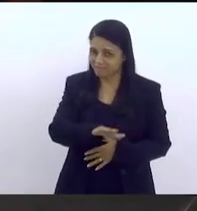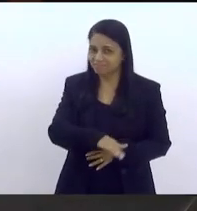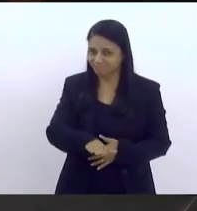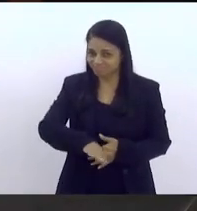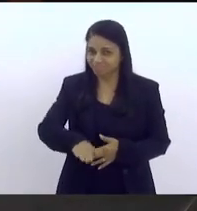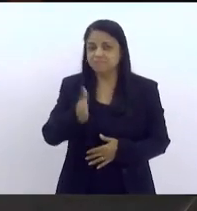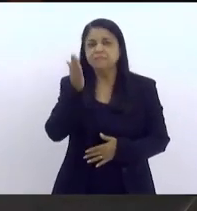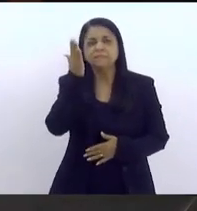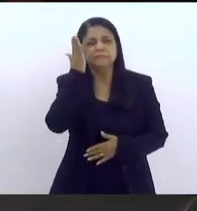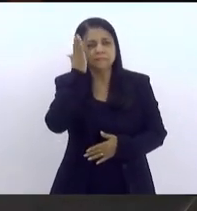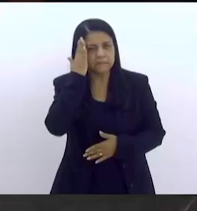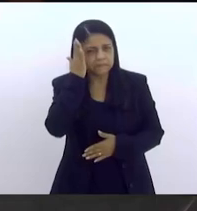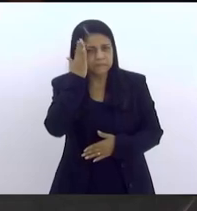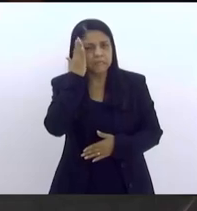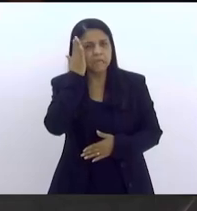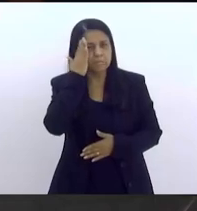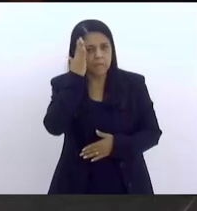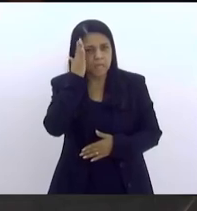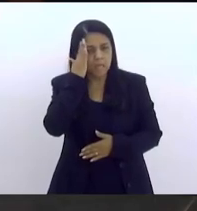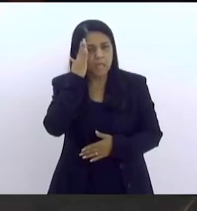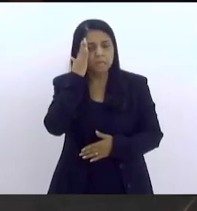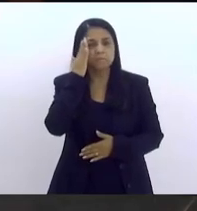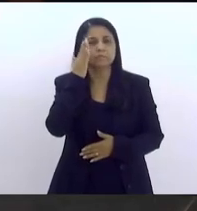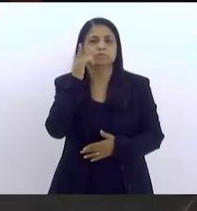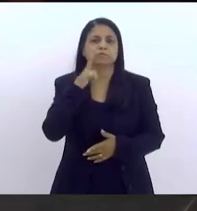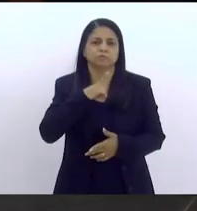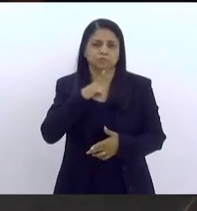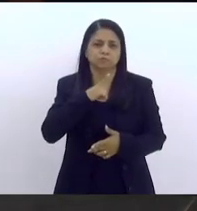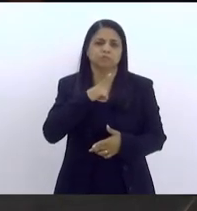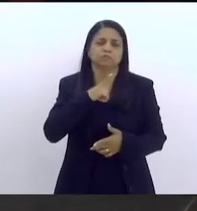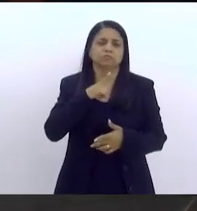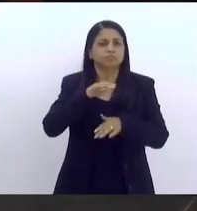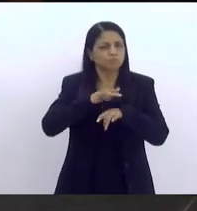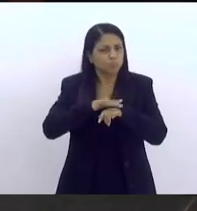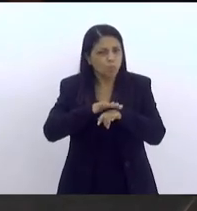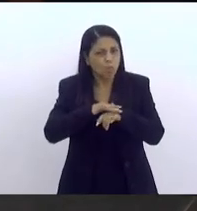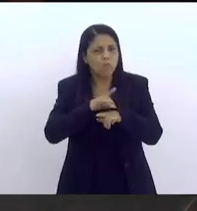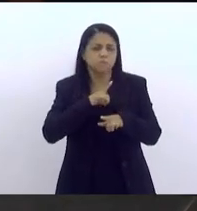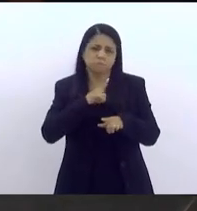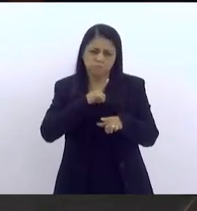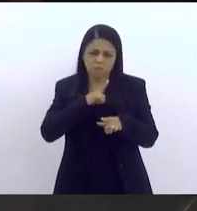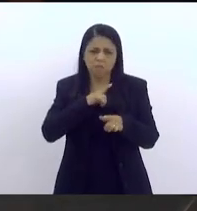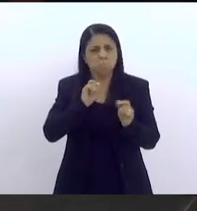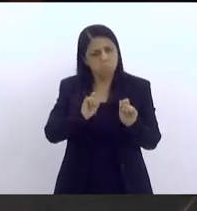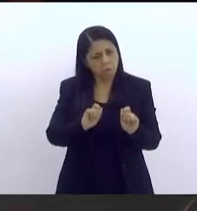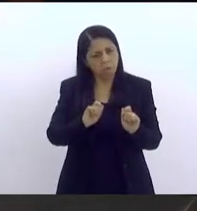sabemos de muitos quadros que podem ser considerados transitórios